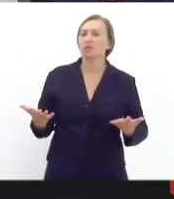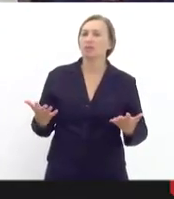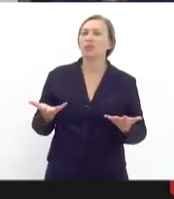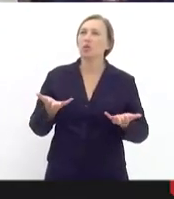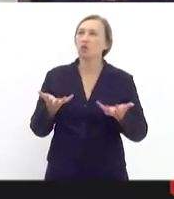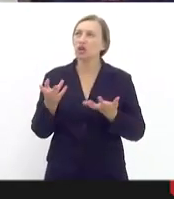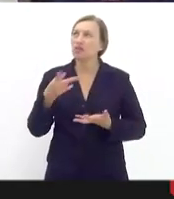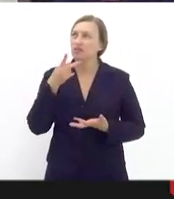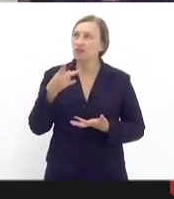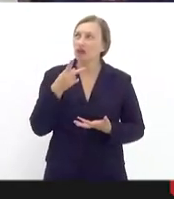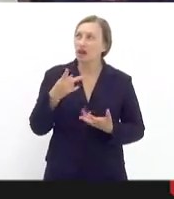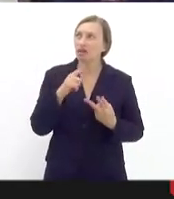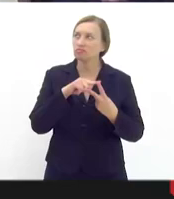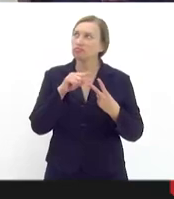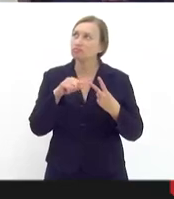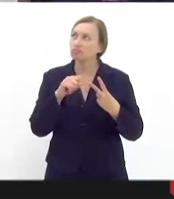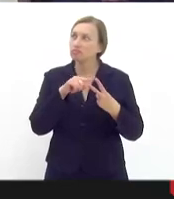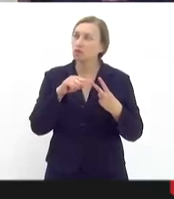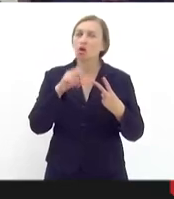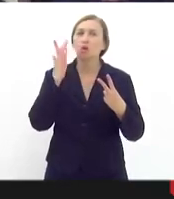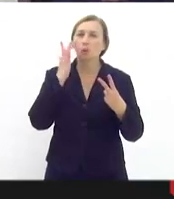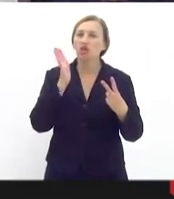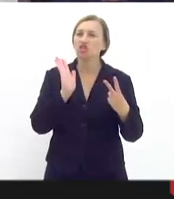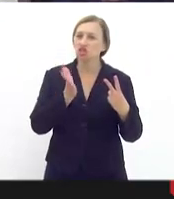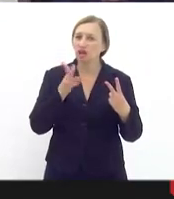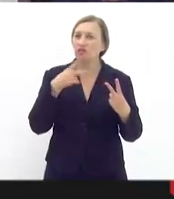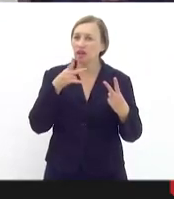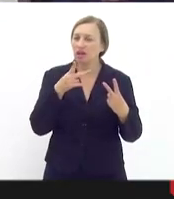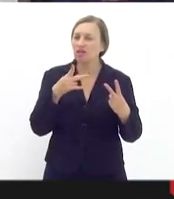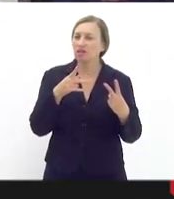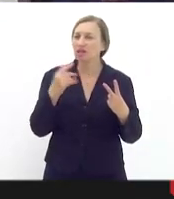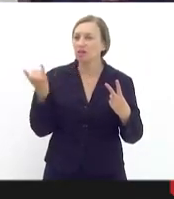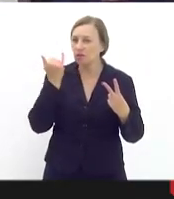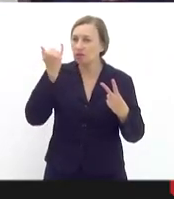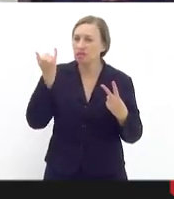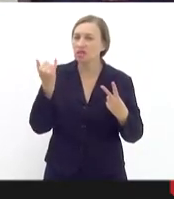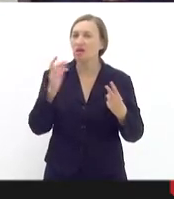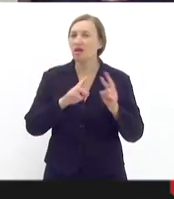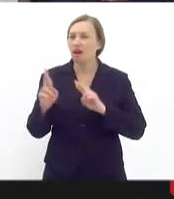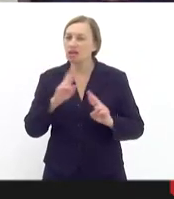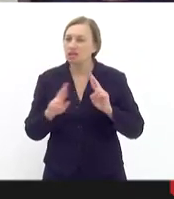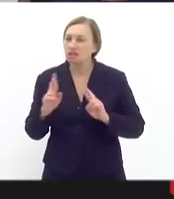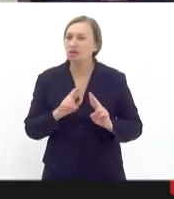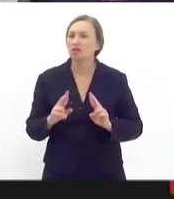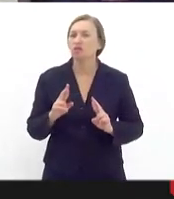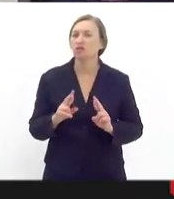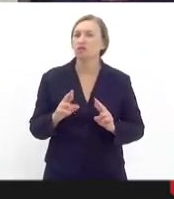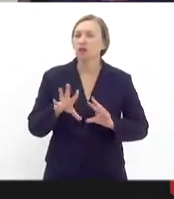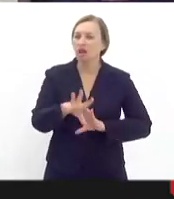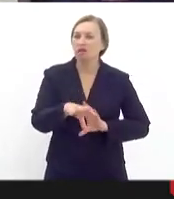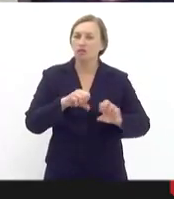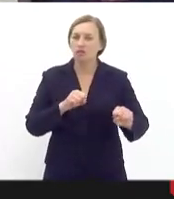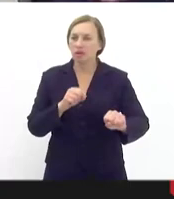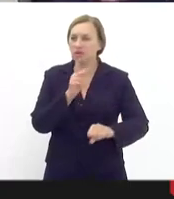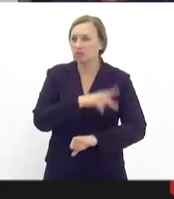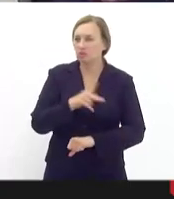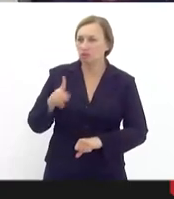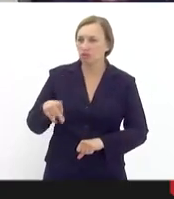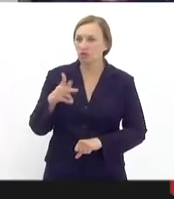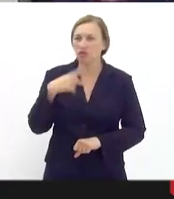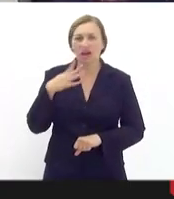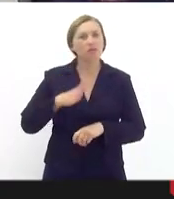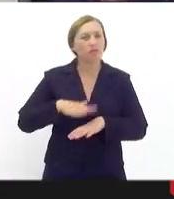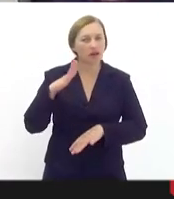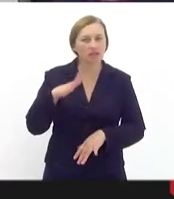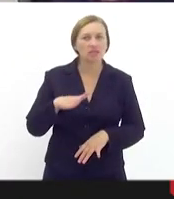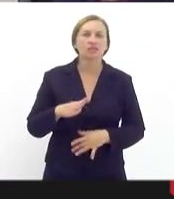aqui trazer assim, duas ponderações que eu acho que já foram colocadas essa importância em relação à formação dos professores. Eu diria até mais em